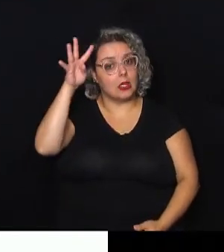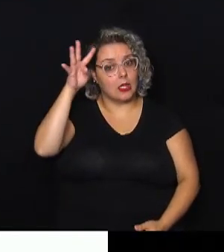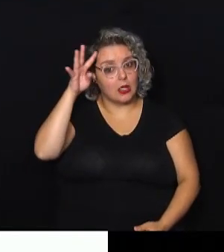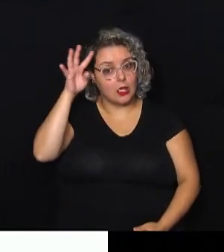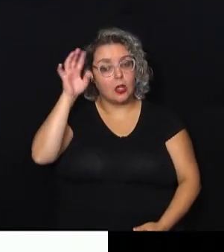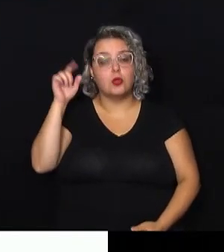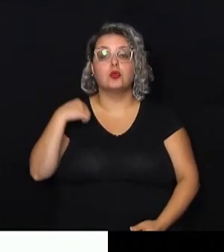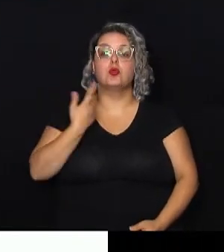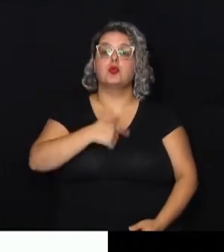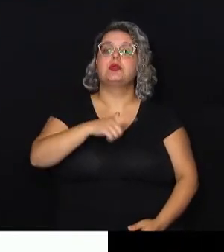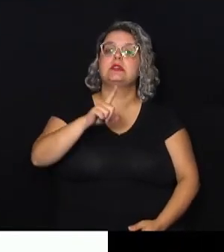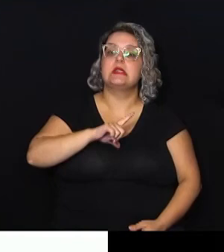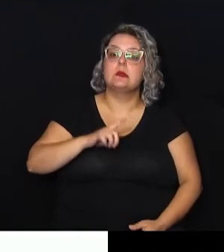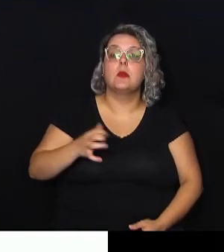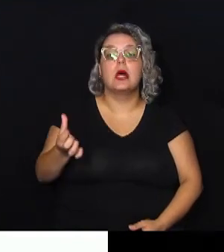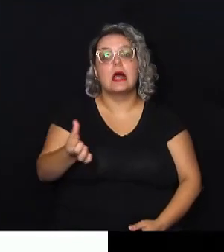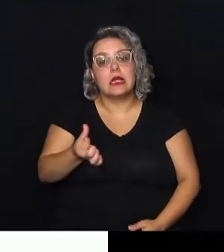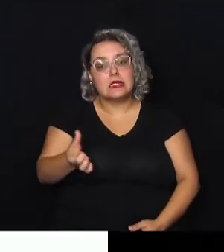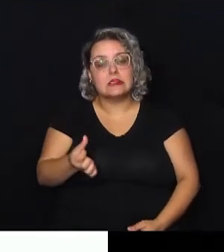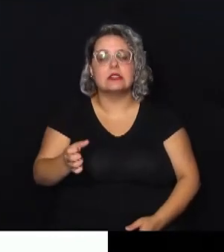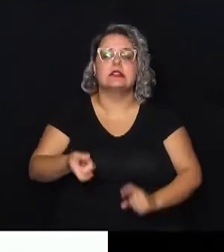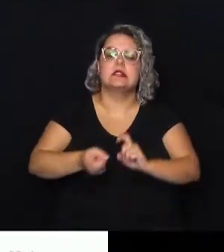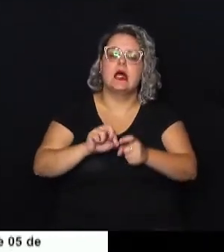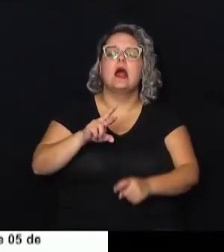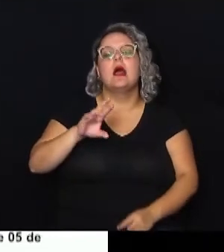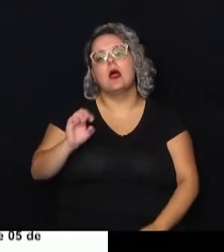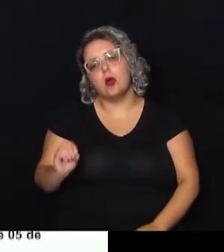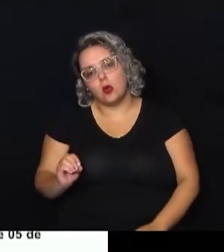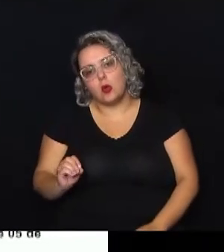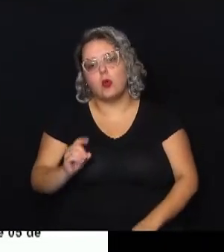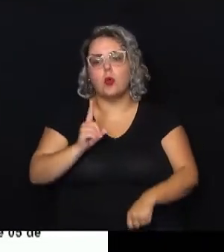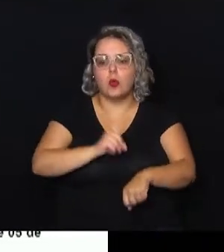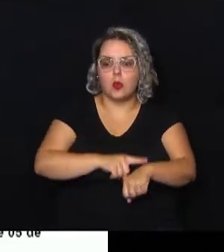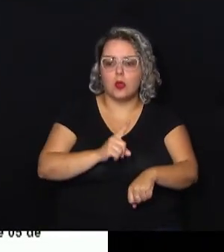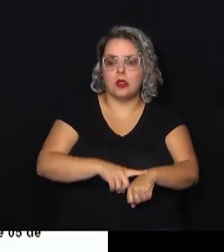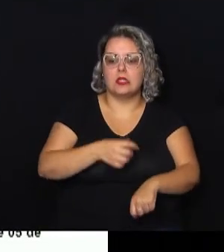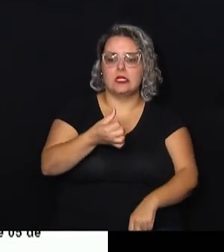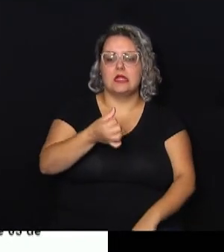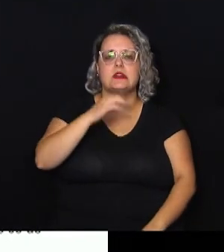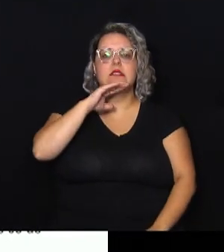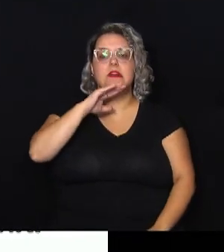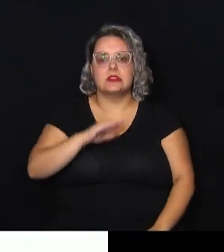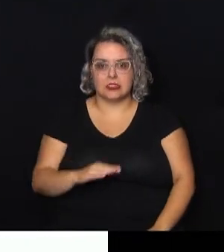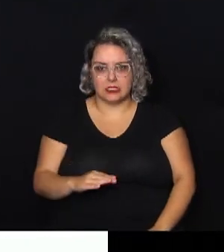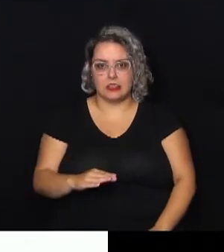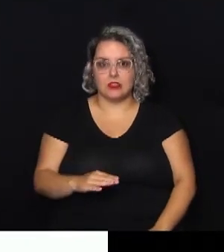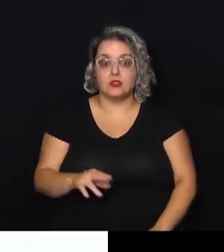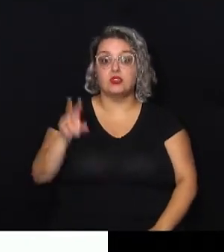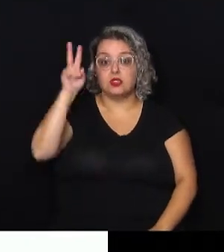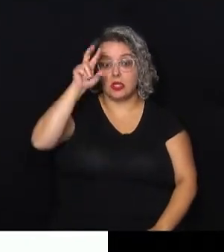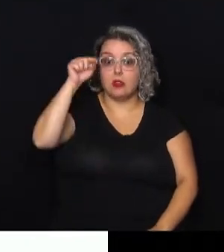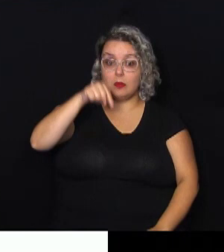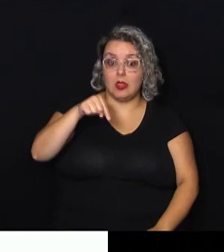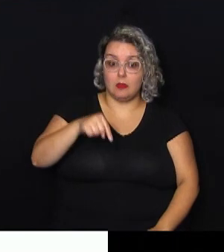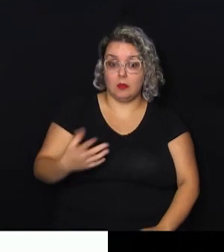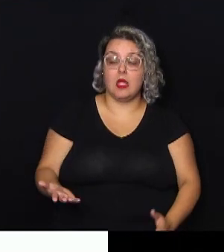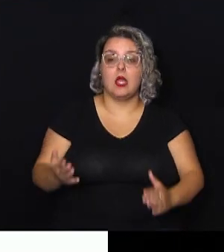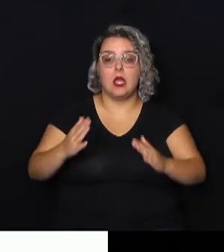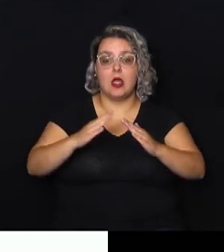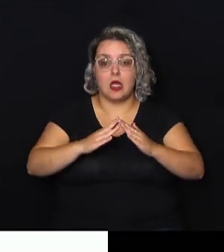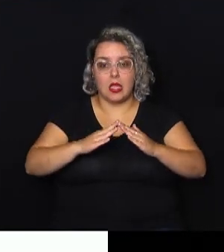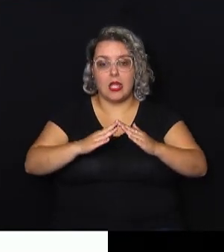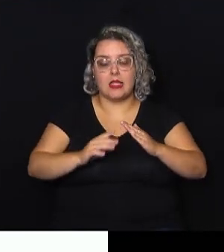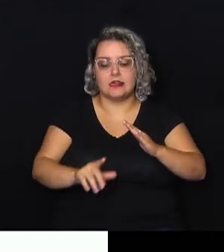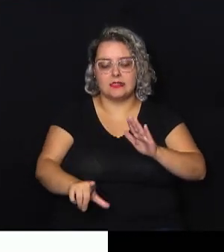nós teremos a 6ª reunião ordinária a partir das 6h da tarde. A gente relembra aqui que a Casa de Leis, ela